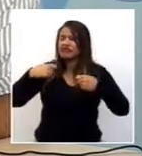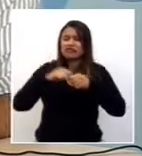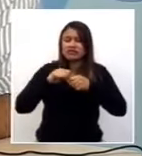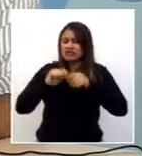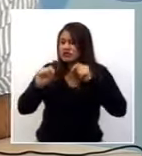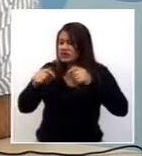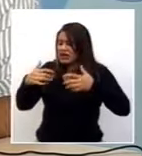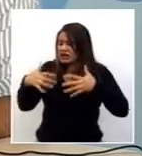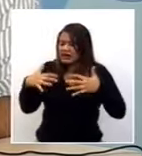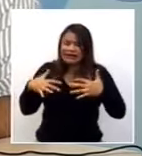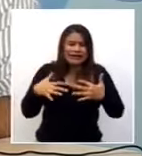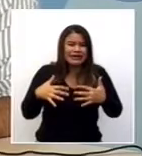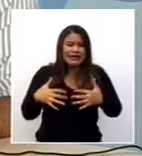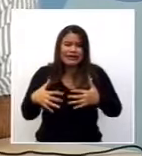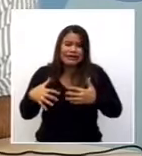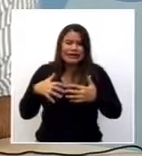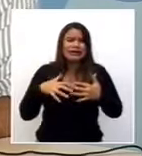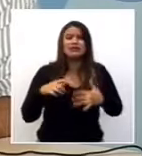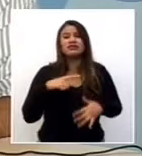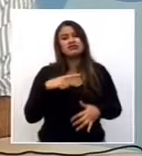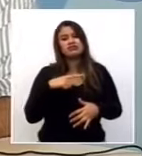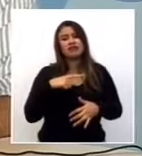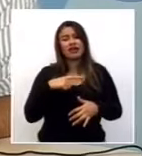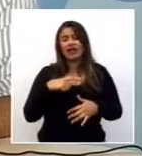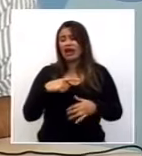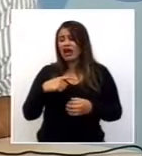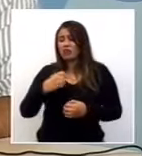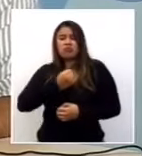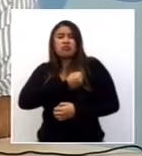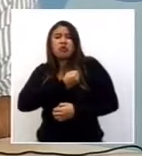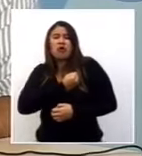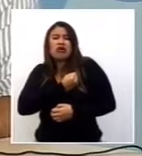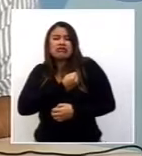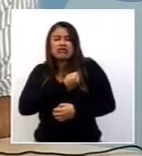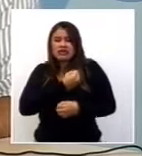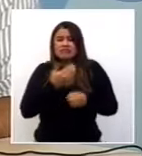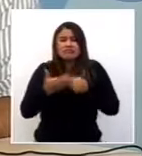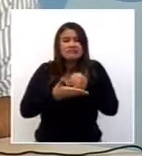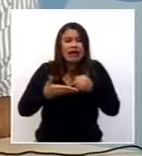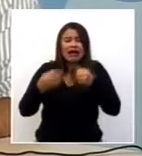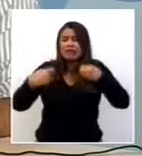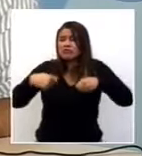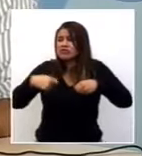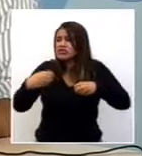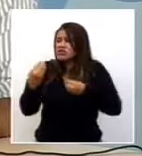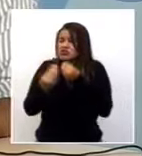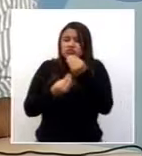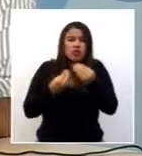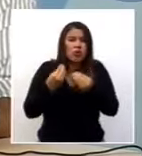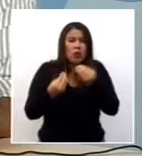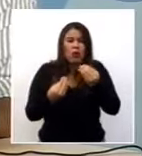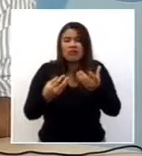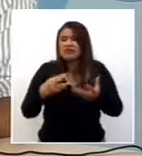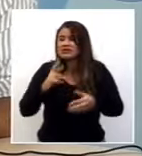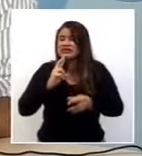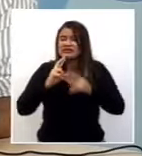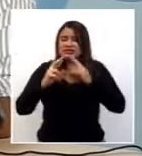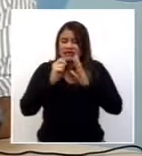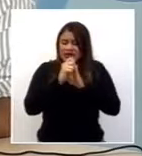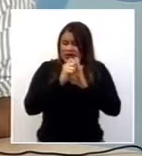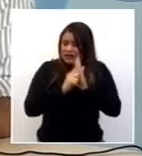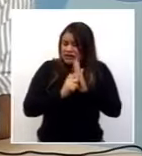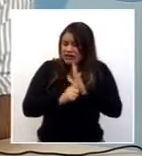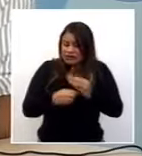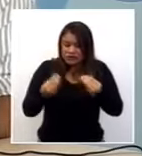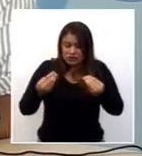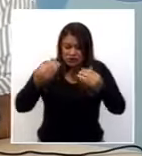ser reprovado, né? De não atingir uma nota mínima, ou não escrever uma resposta adequada